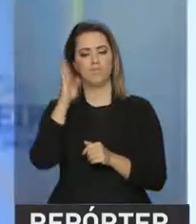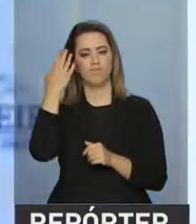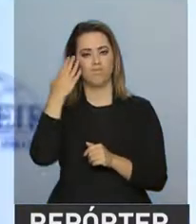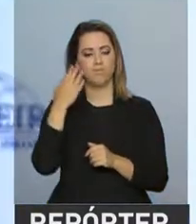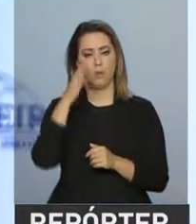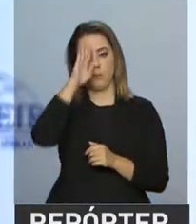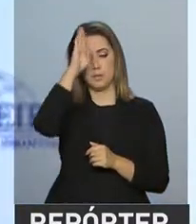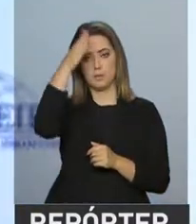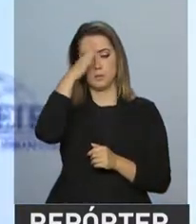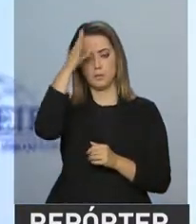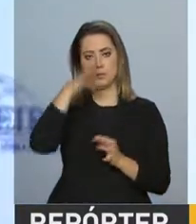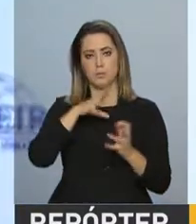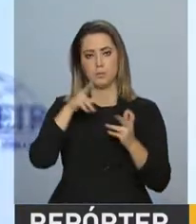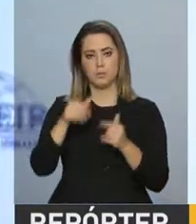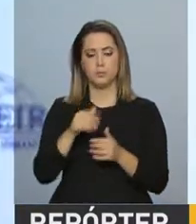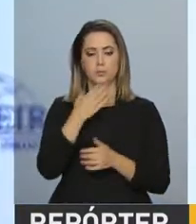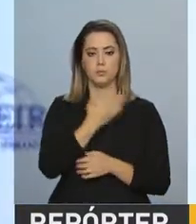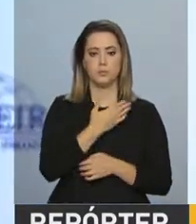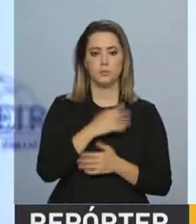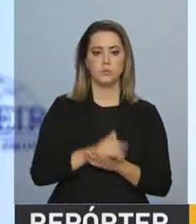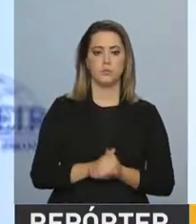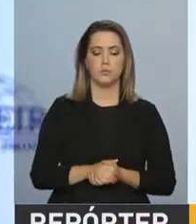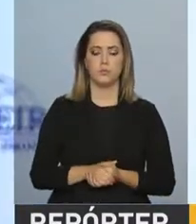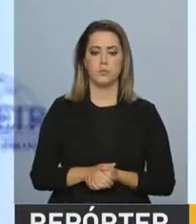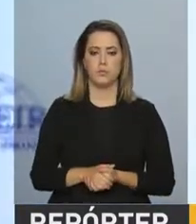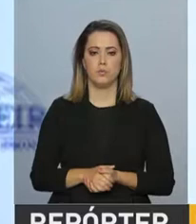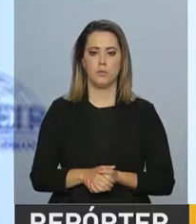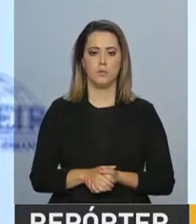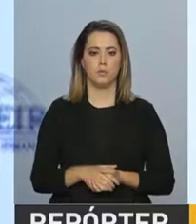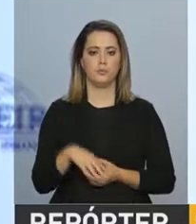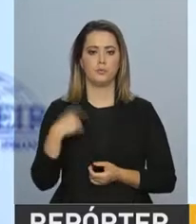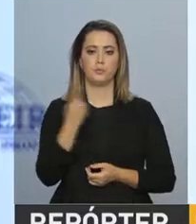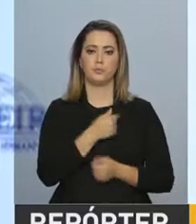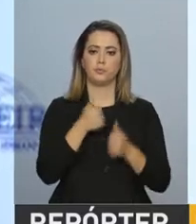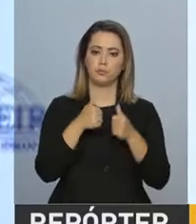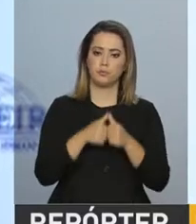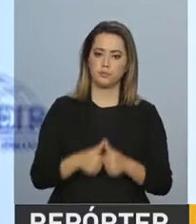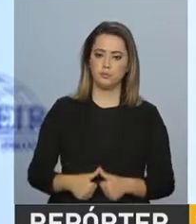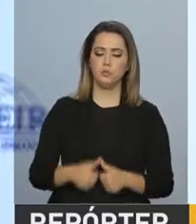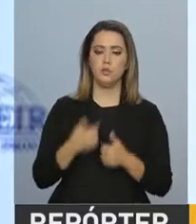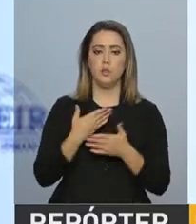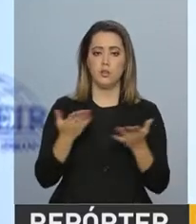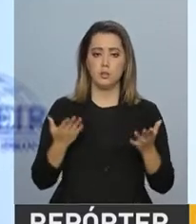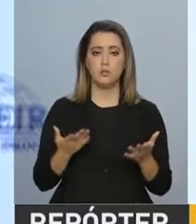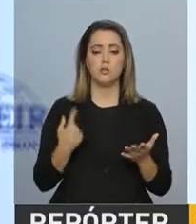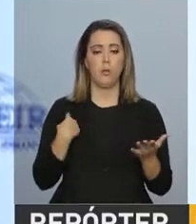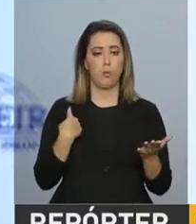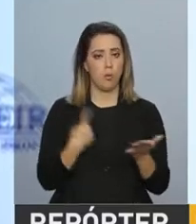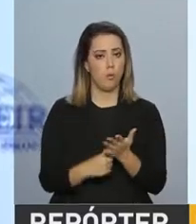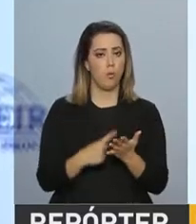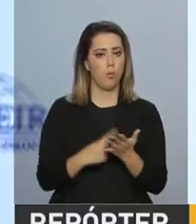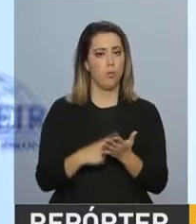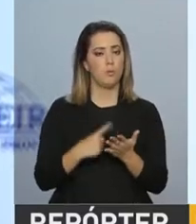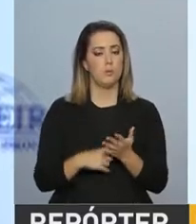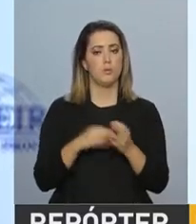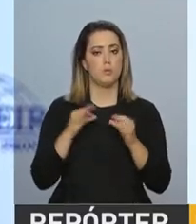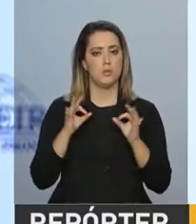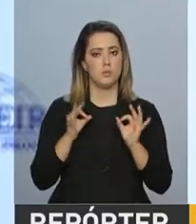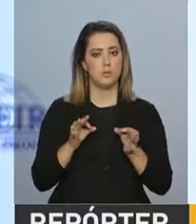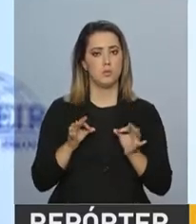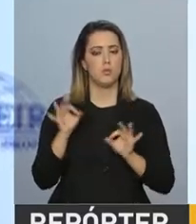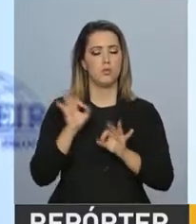mundo. Nós estamos, os senhores podem ter certeza, comprometidos com a criação de condições